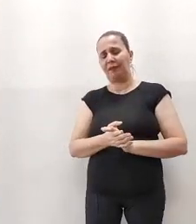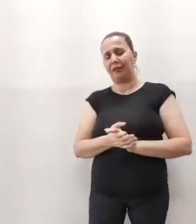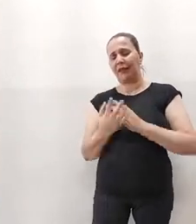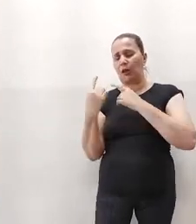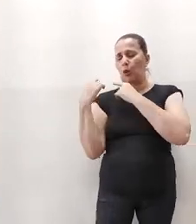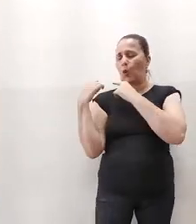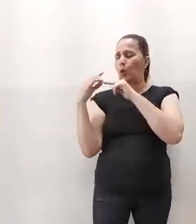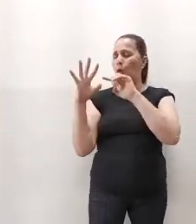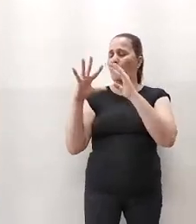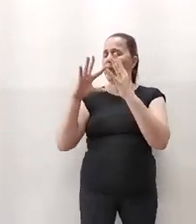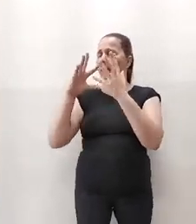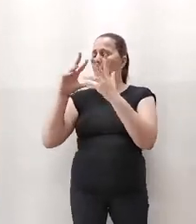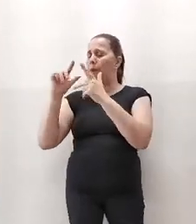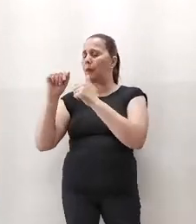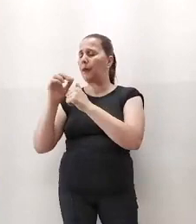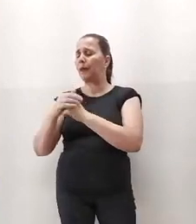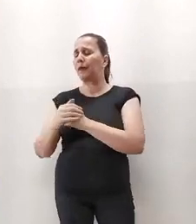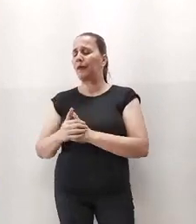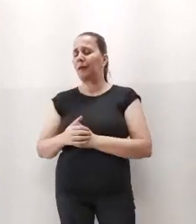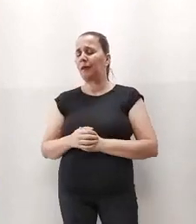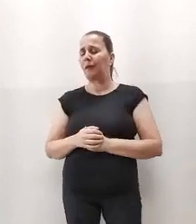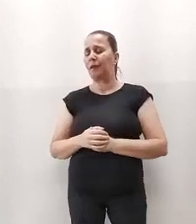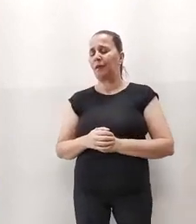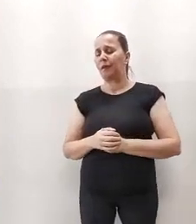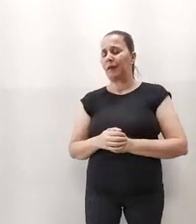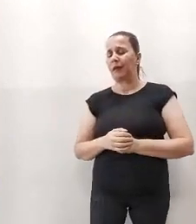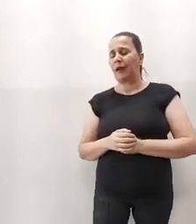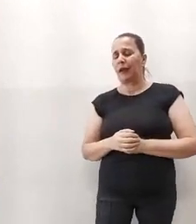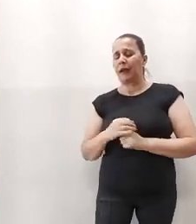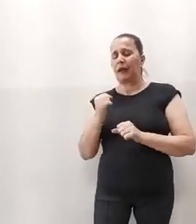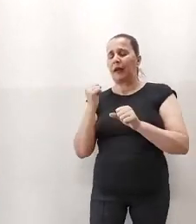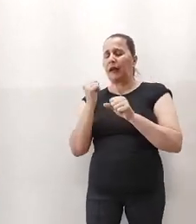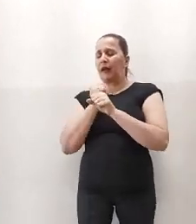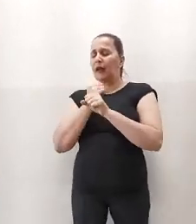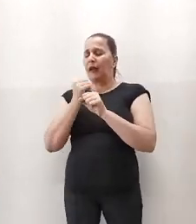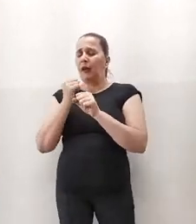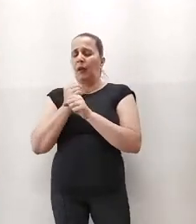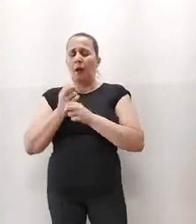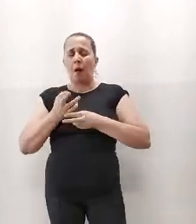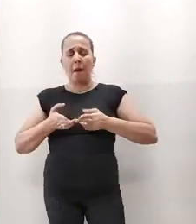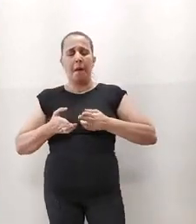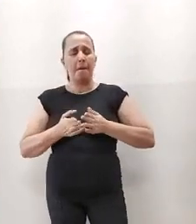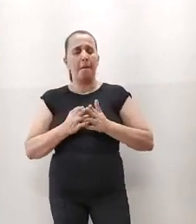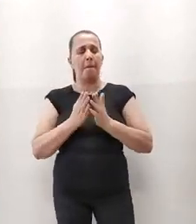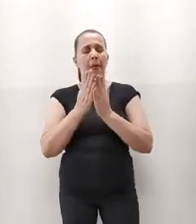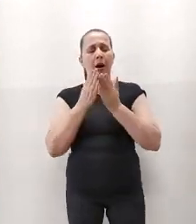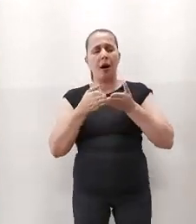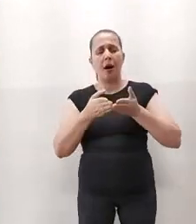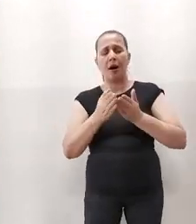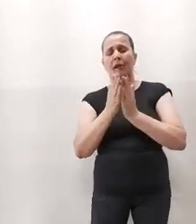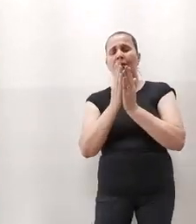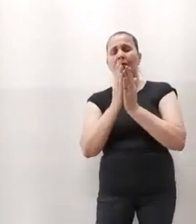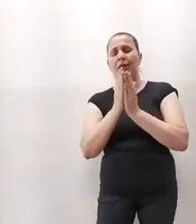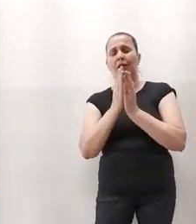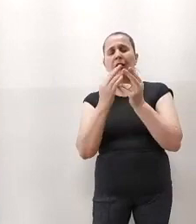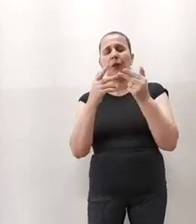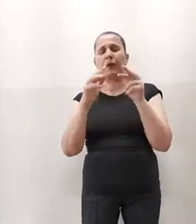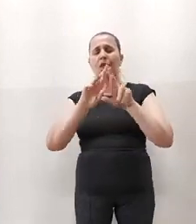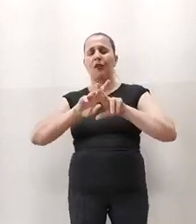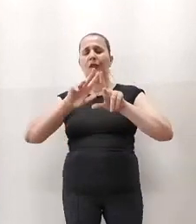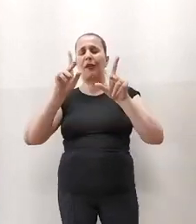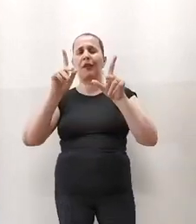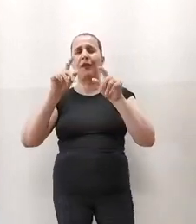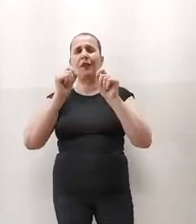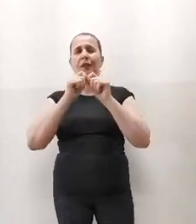contra o mundo, ó Deus, e constrói uma arca que não tem nada a ver com as construções da época, Deus, e faz